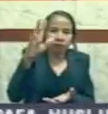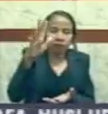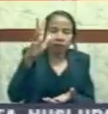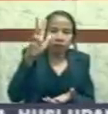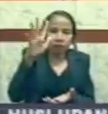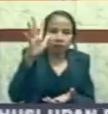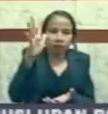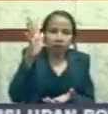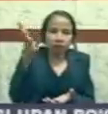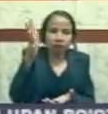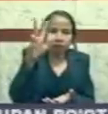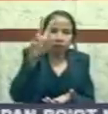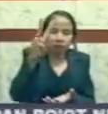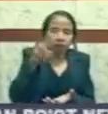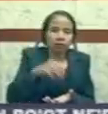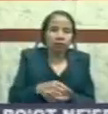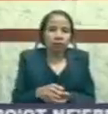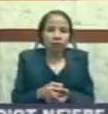$695,931,752.